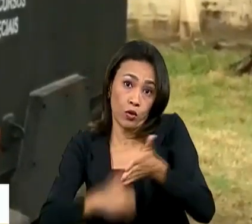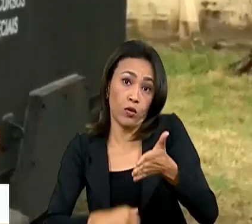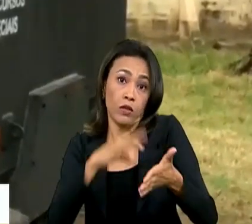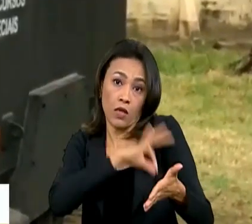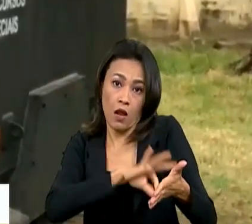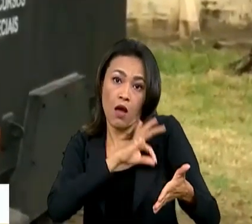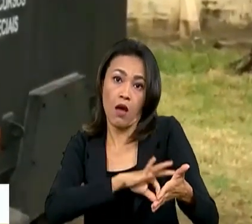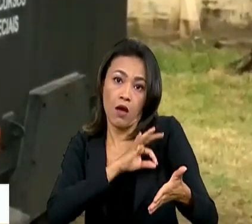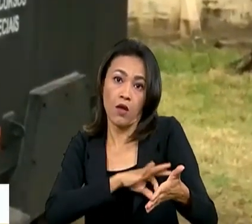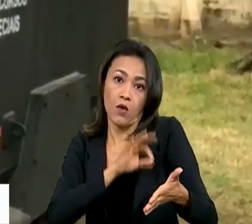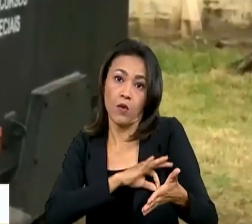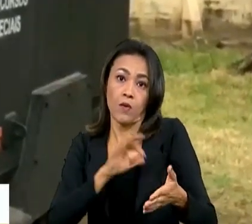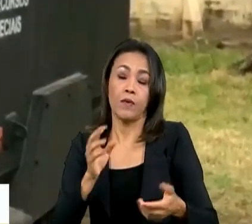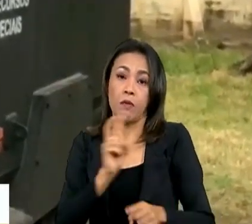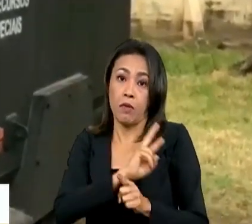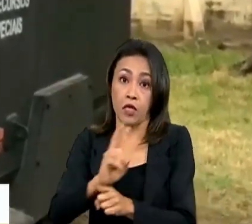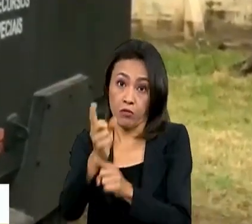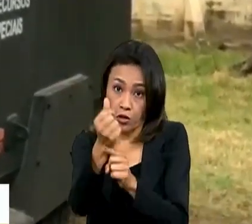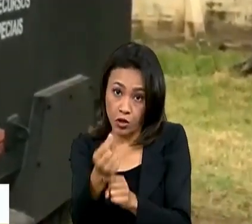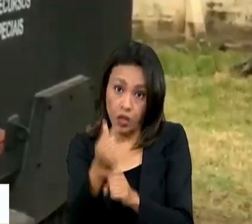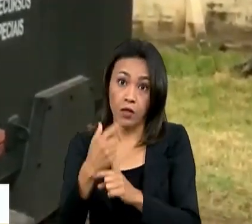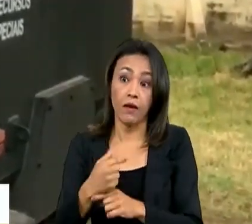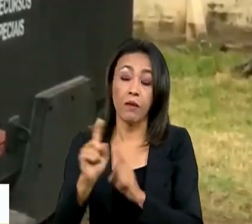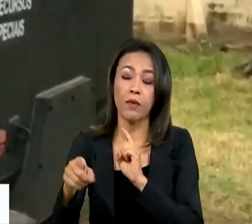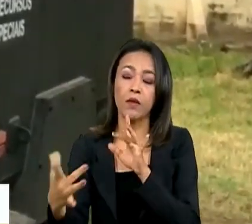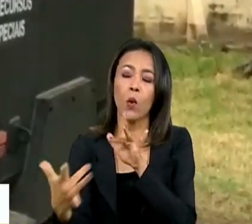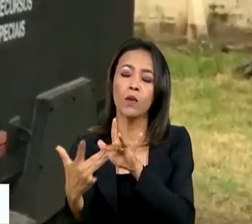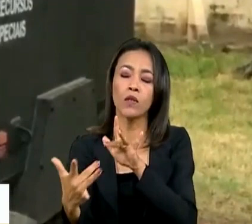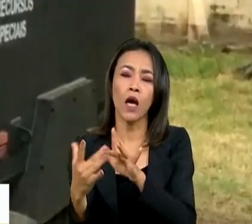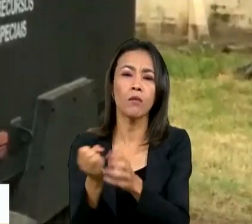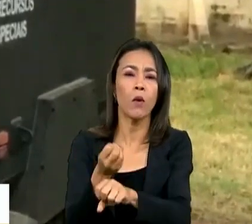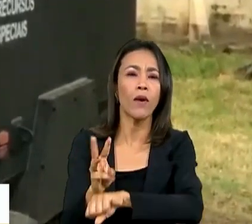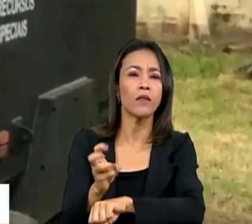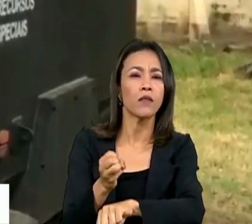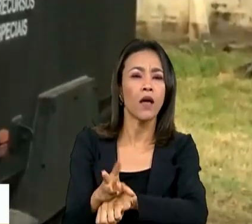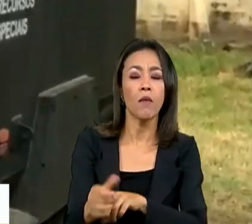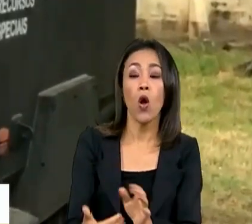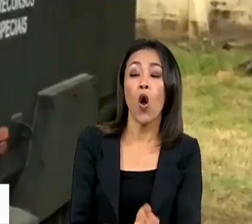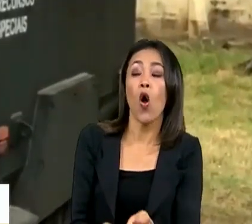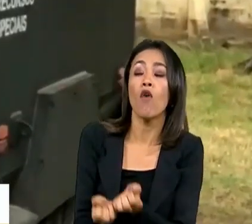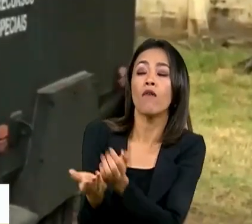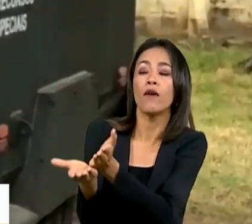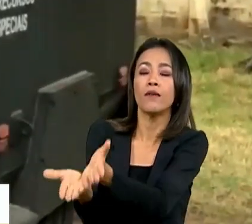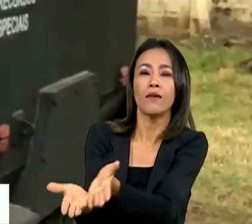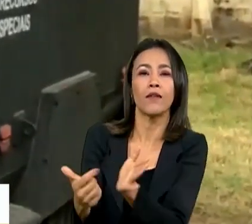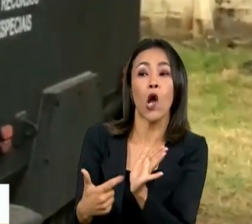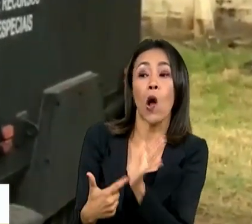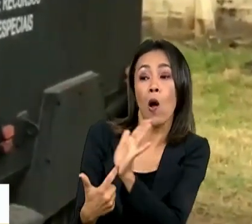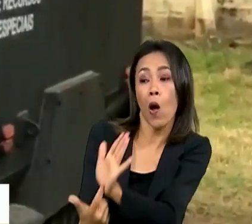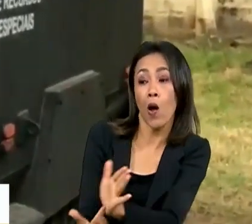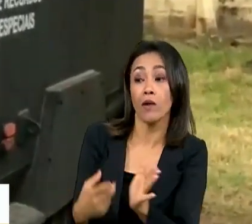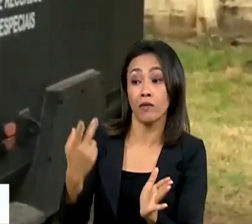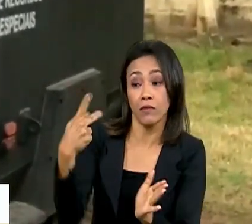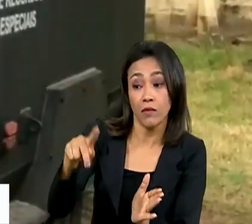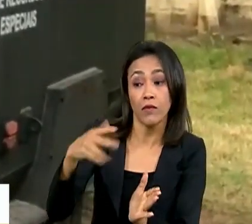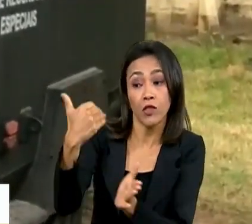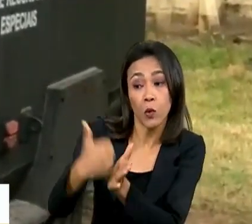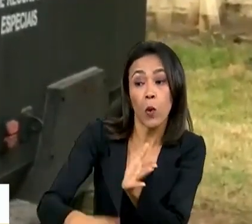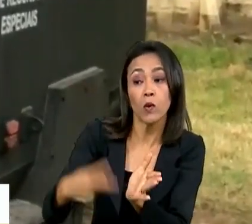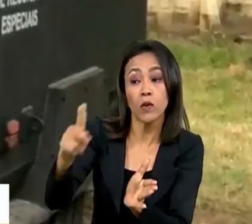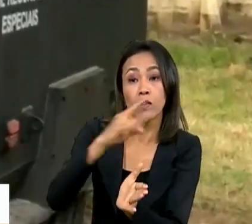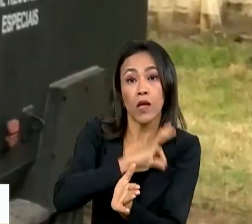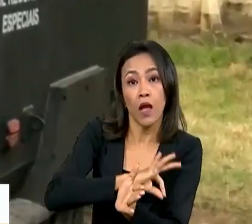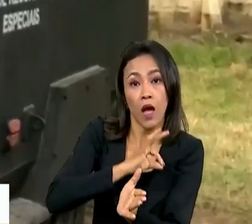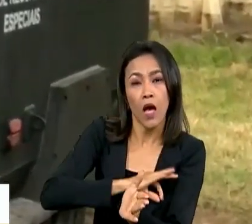via aplicativos de mensageria como o WhatsApp, ofertando a portabilidade desse crédito consignado,